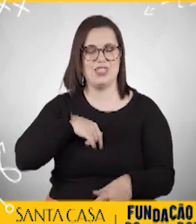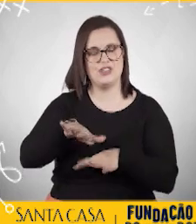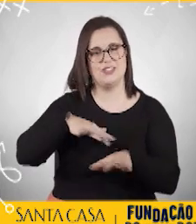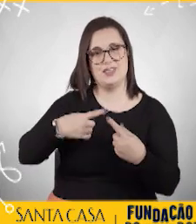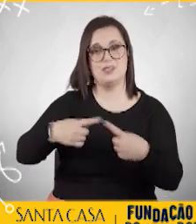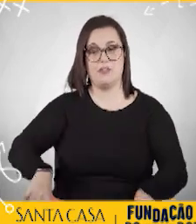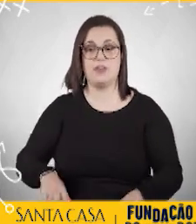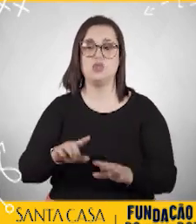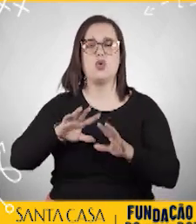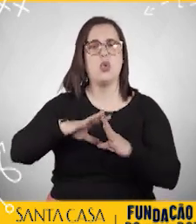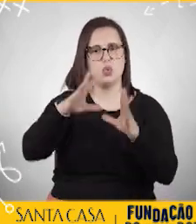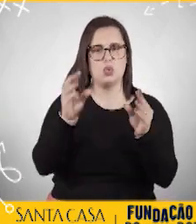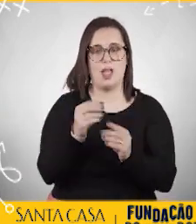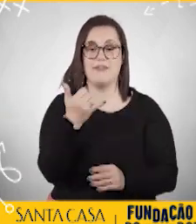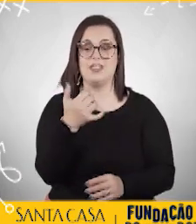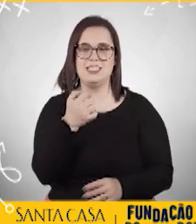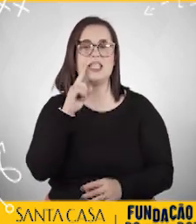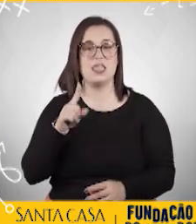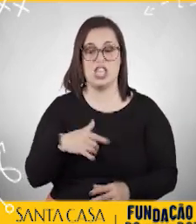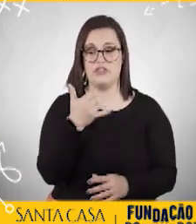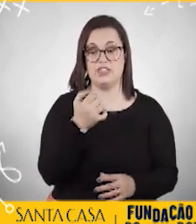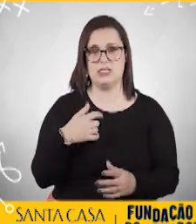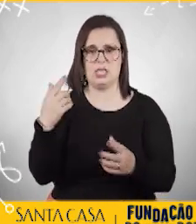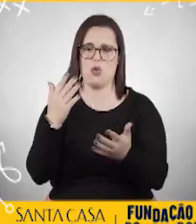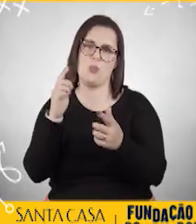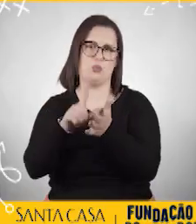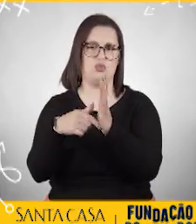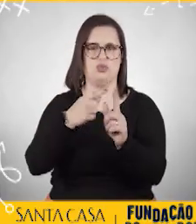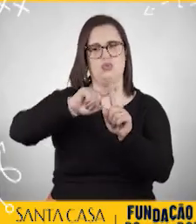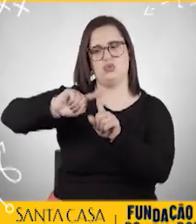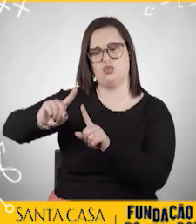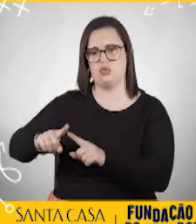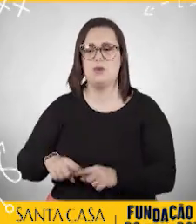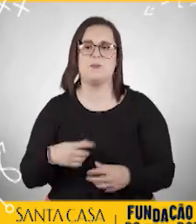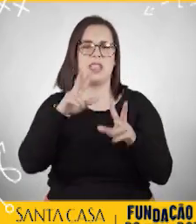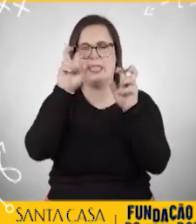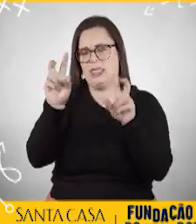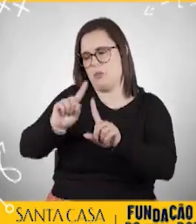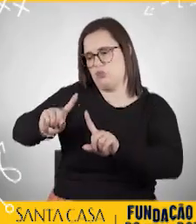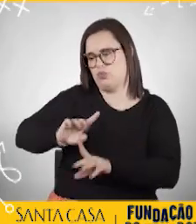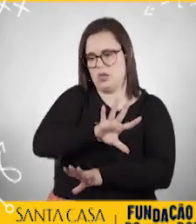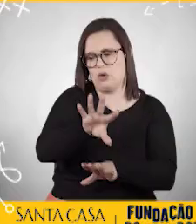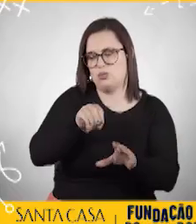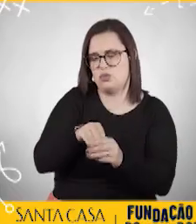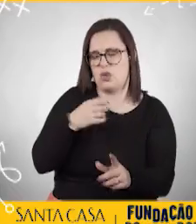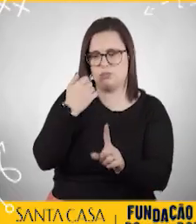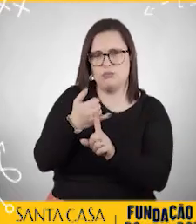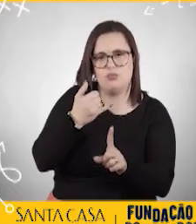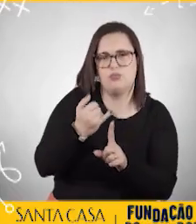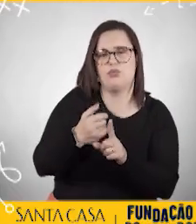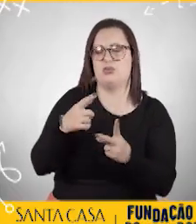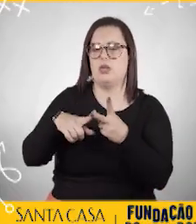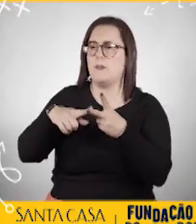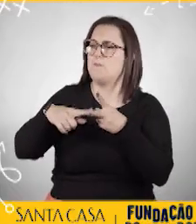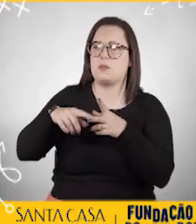Fazemos Diferente. No total, são 25 dias e 25 ações referentes a temáticas como fair play, inclusão, combate ao